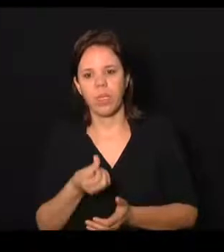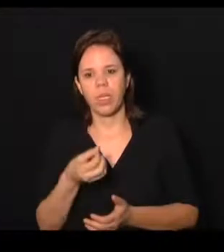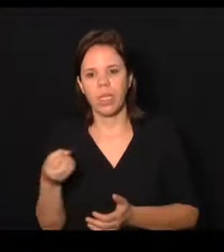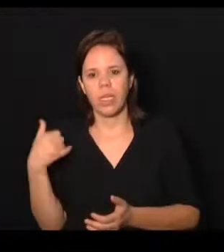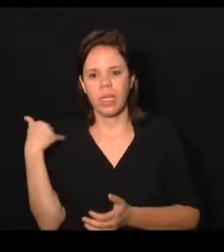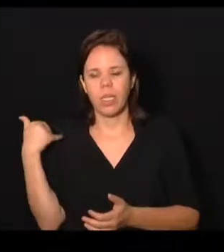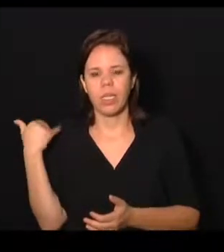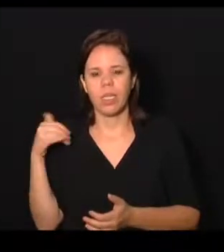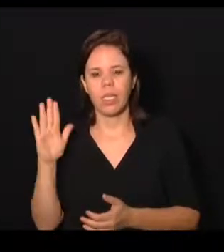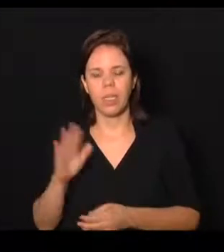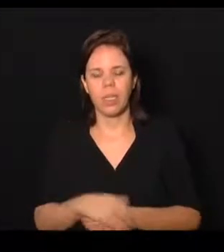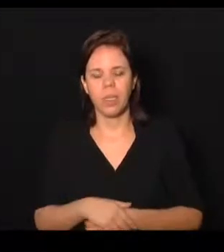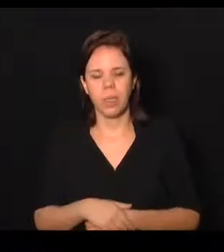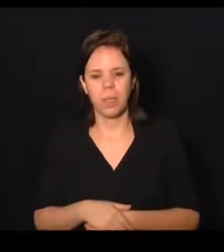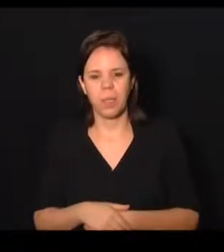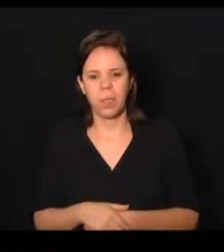anos.